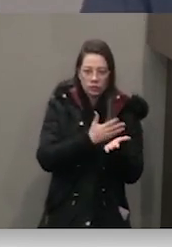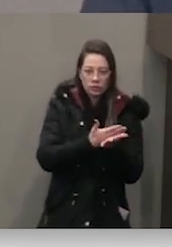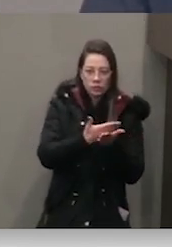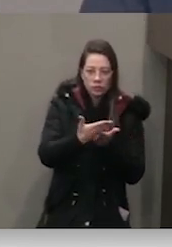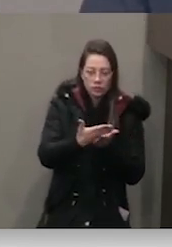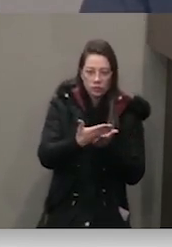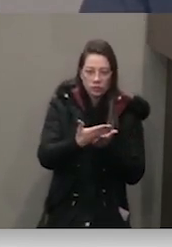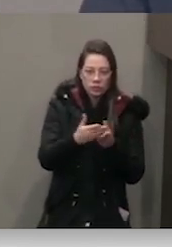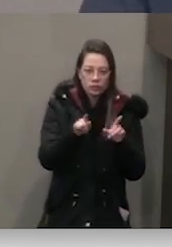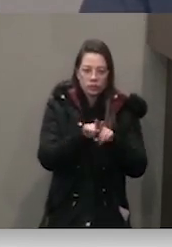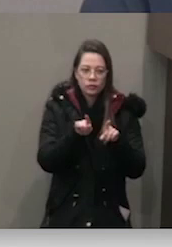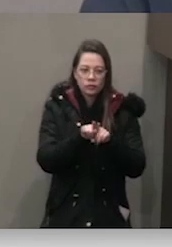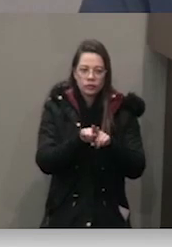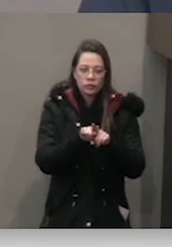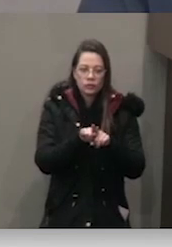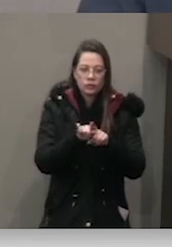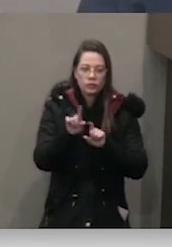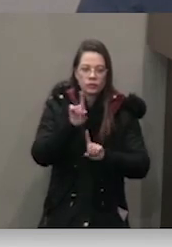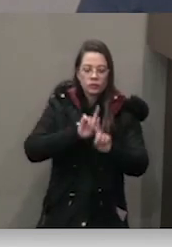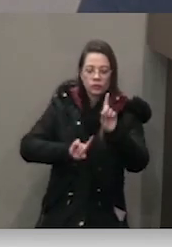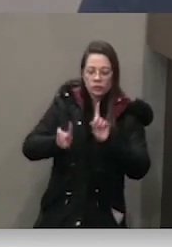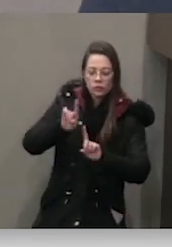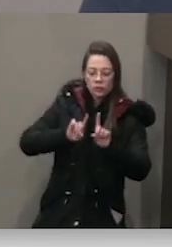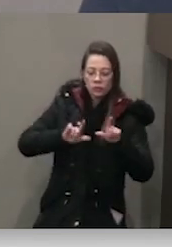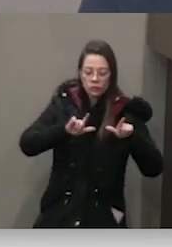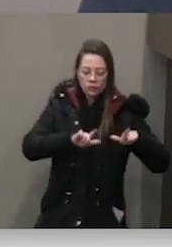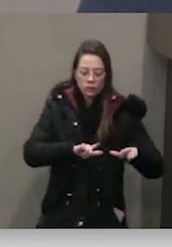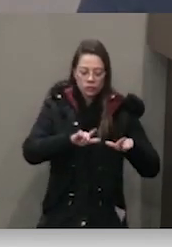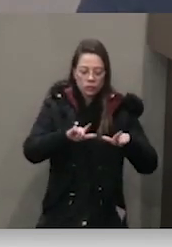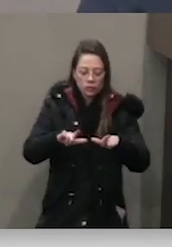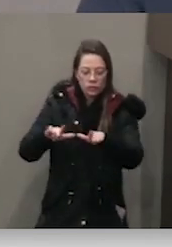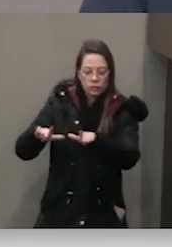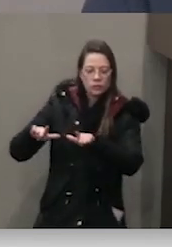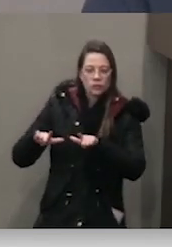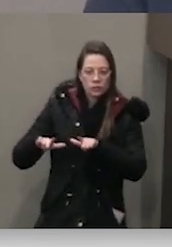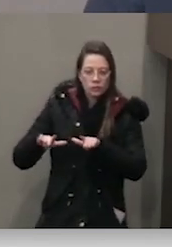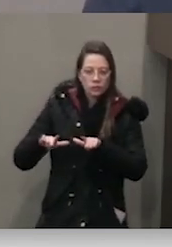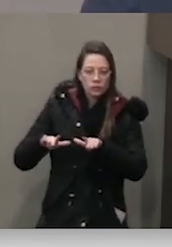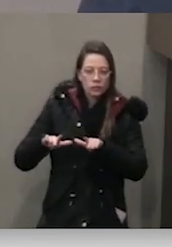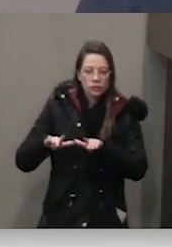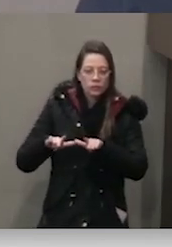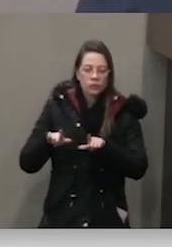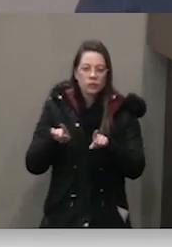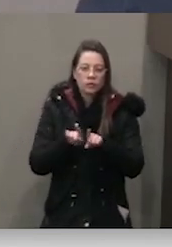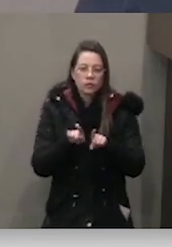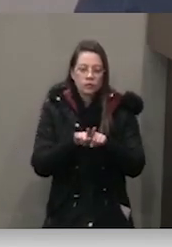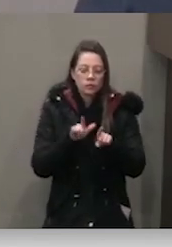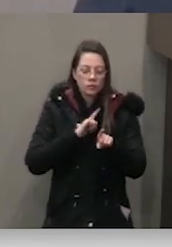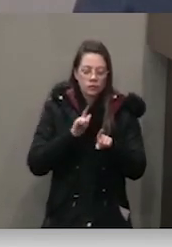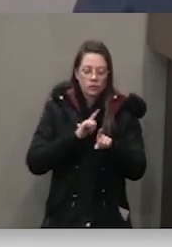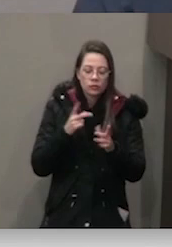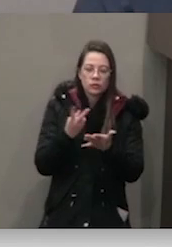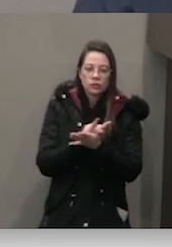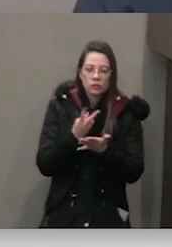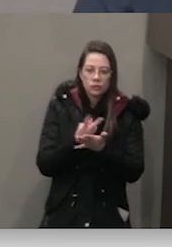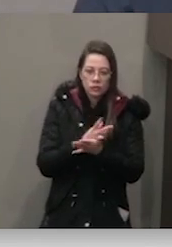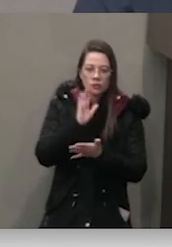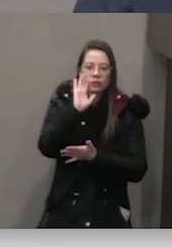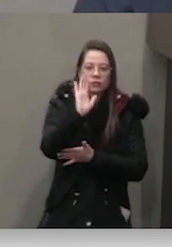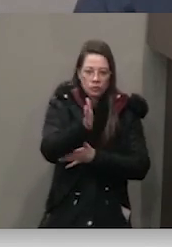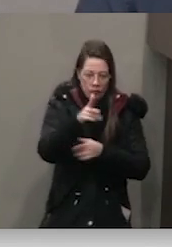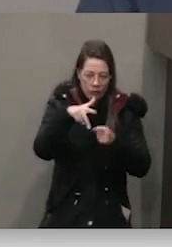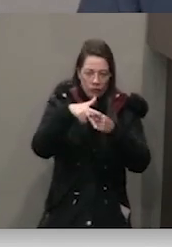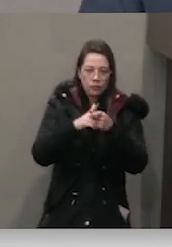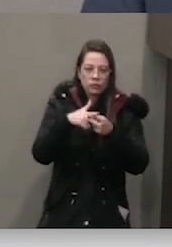inicial de algumas zonas, né? E houve um erro, então, que está sendo corrigido